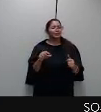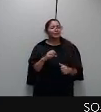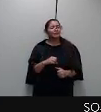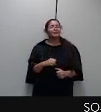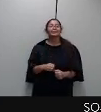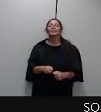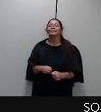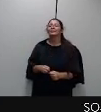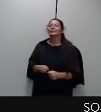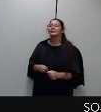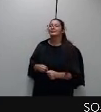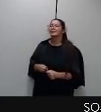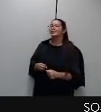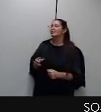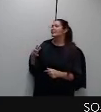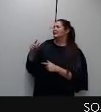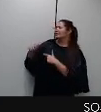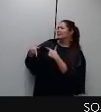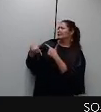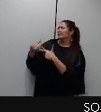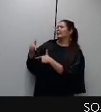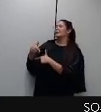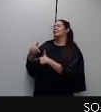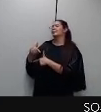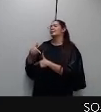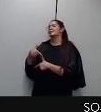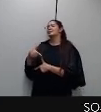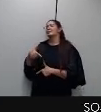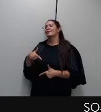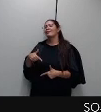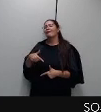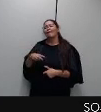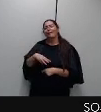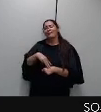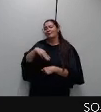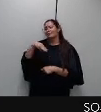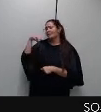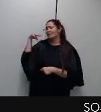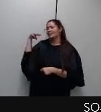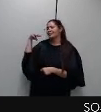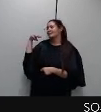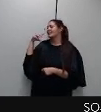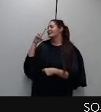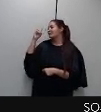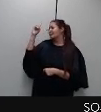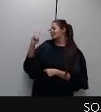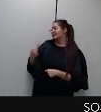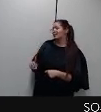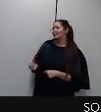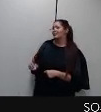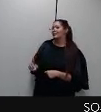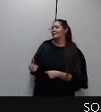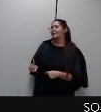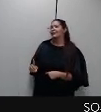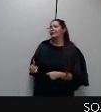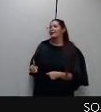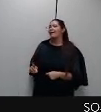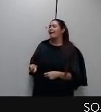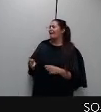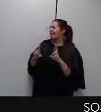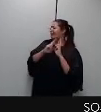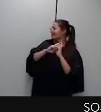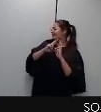e de outros mestres do direito tributário a responsabilidade tributária é uma coisa muito